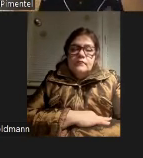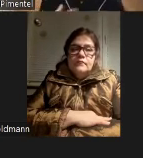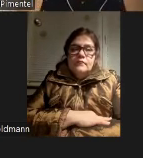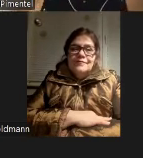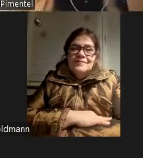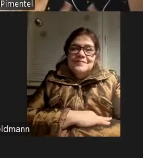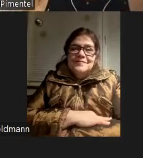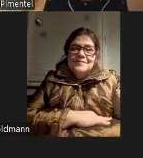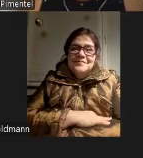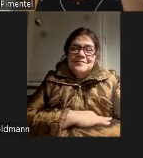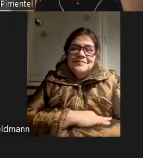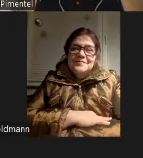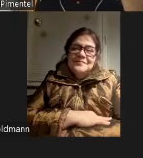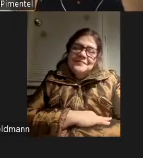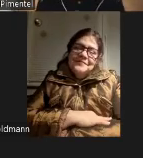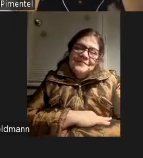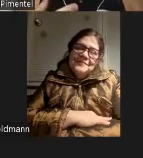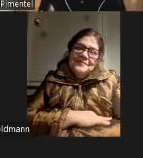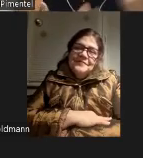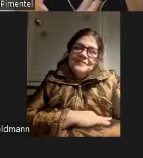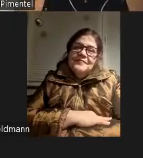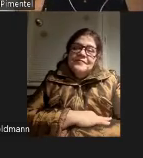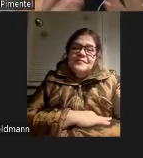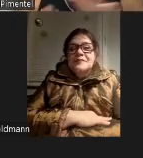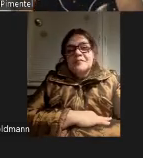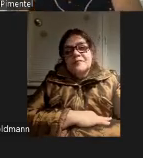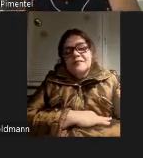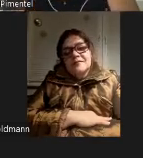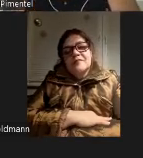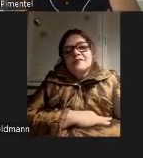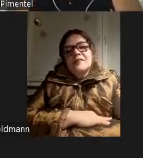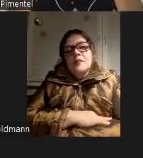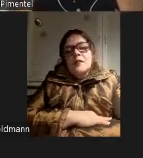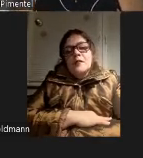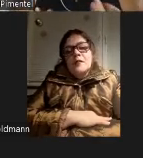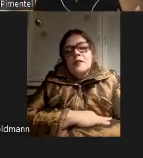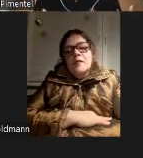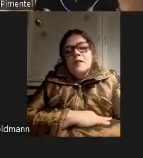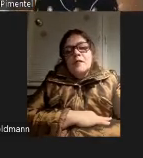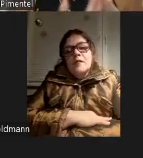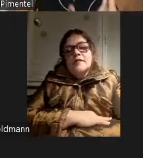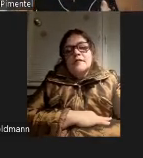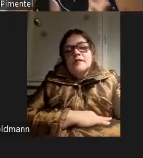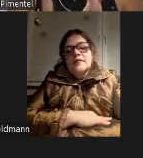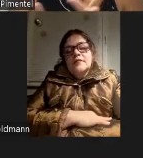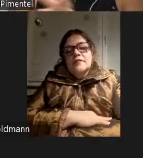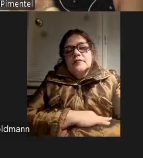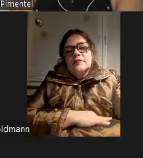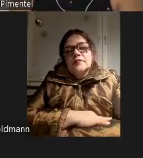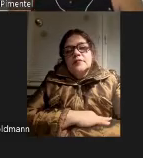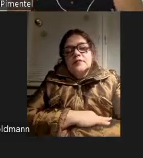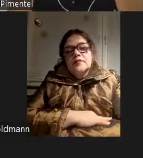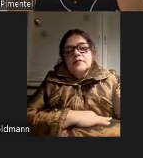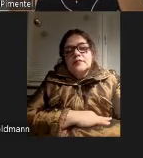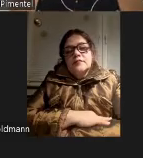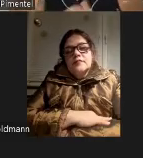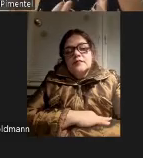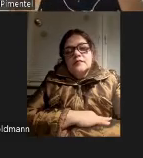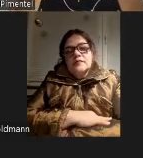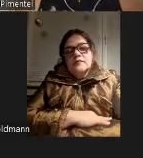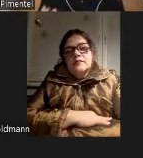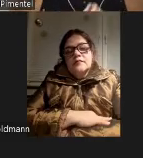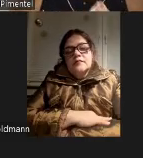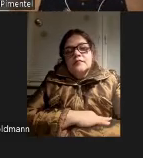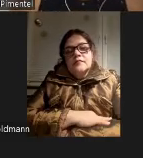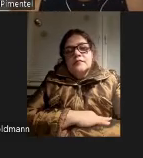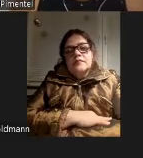Deus, mas eu acho que essa é uma grande falha. Seria muito importante que nesse momento a gente conseguisse entrar mais nesse sono para